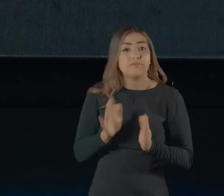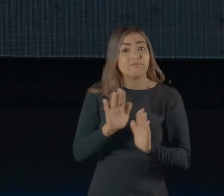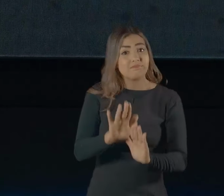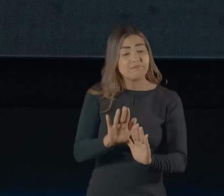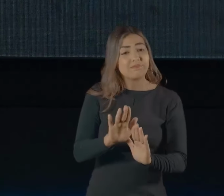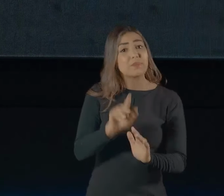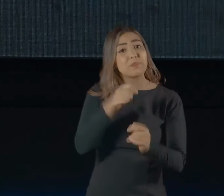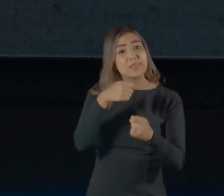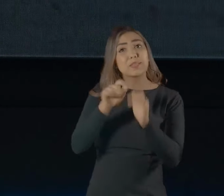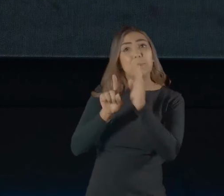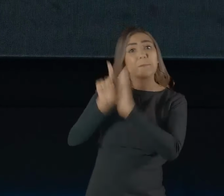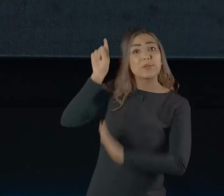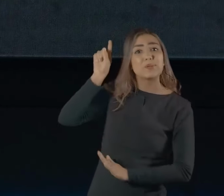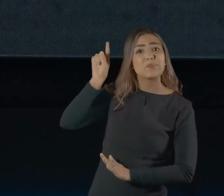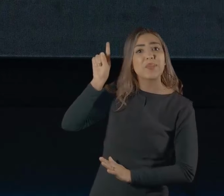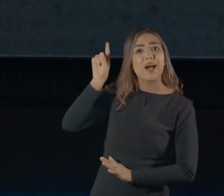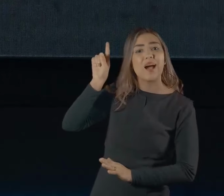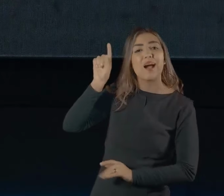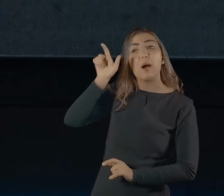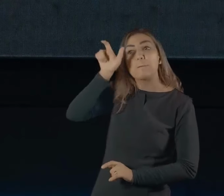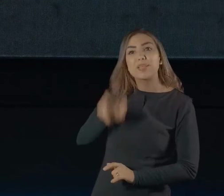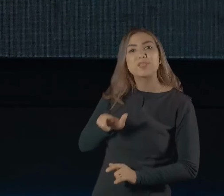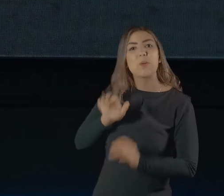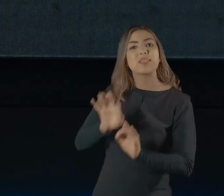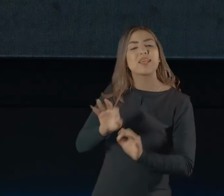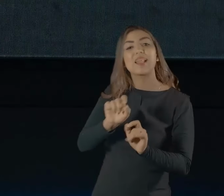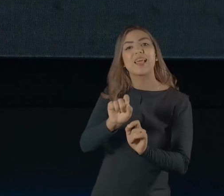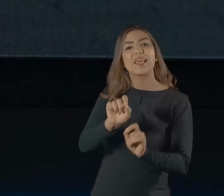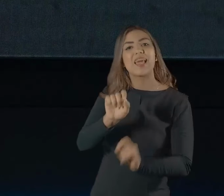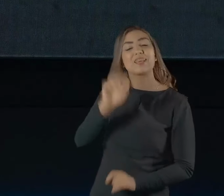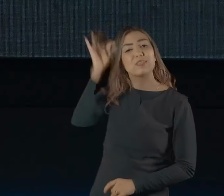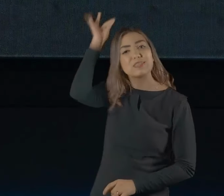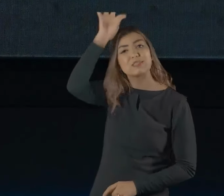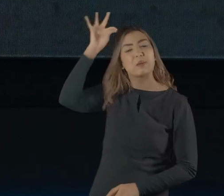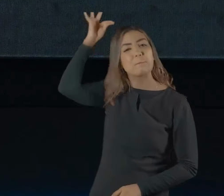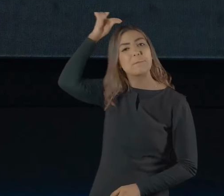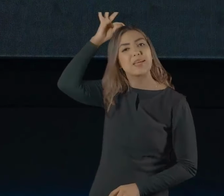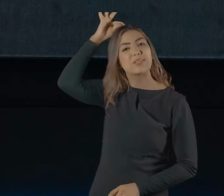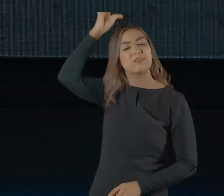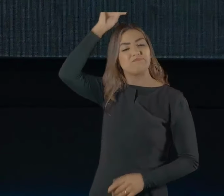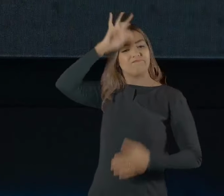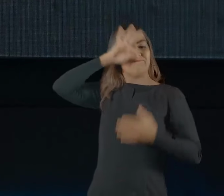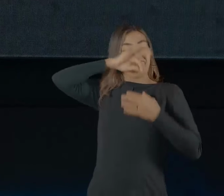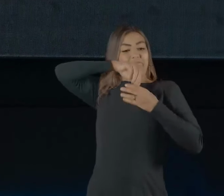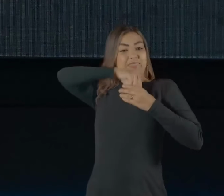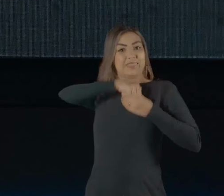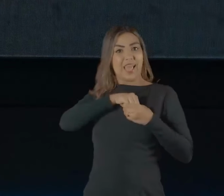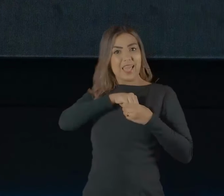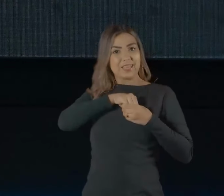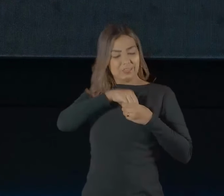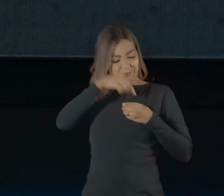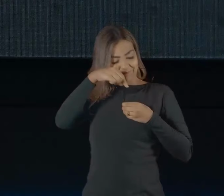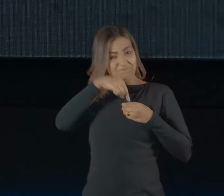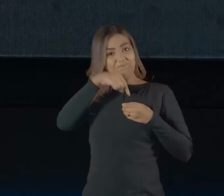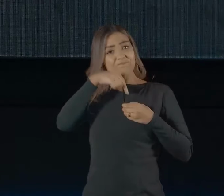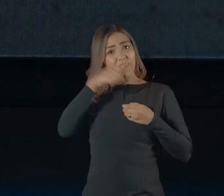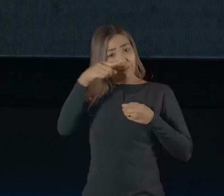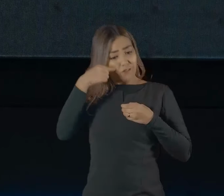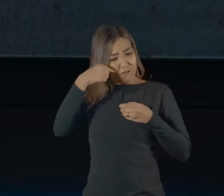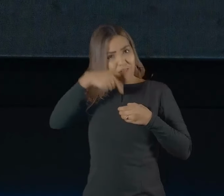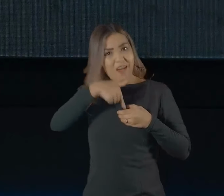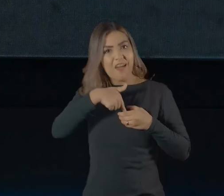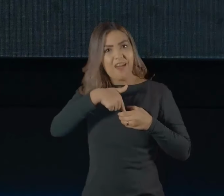a pessoa certa é o Espírito Santo que está dentro de você. Amém? Se você tiver comunhão com o Espírito, se você buscar o